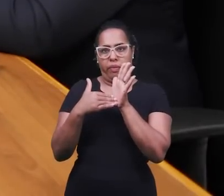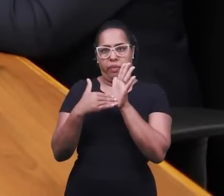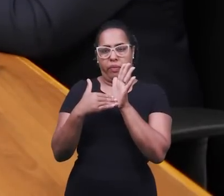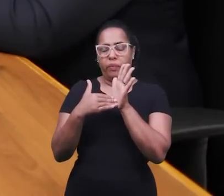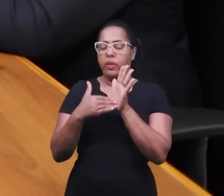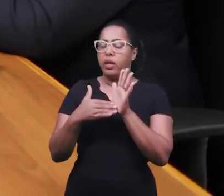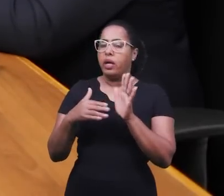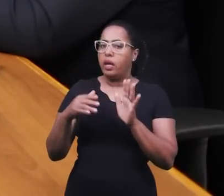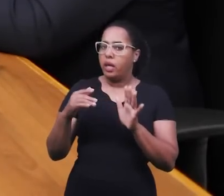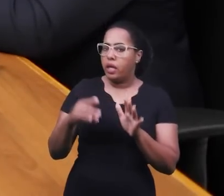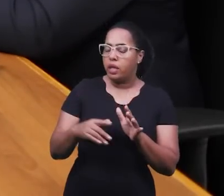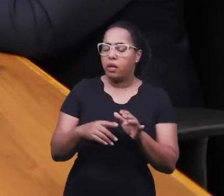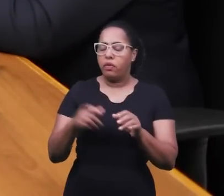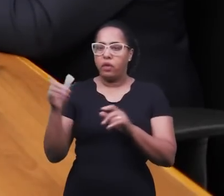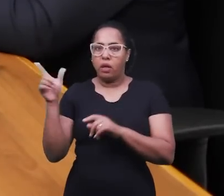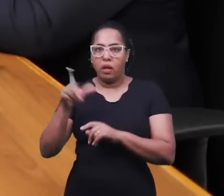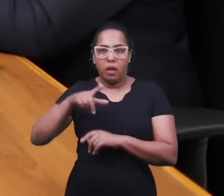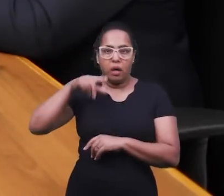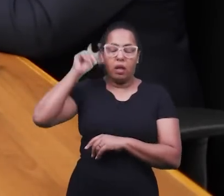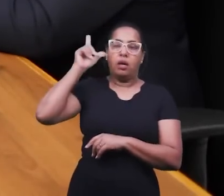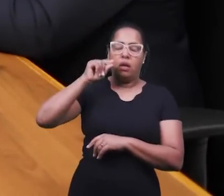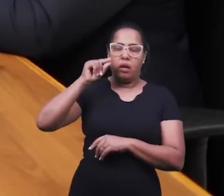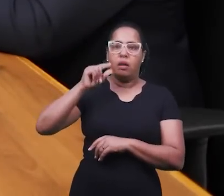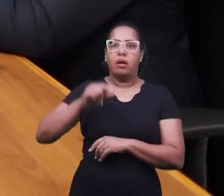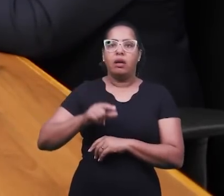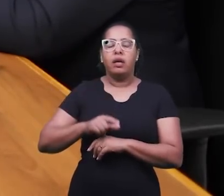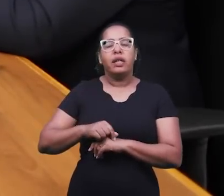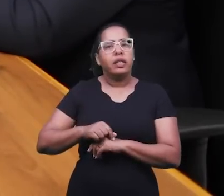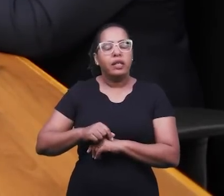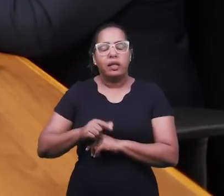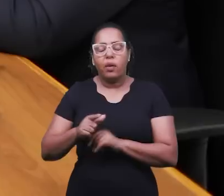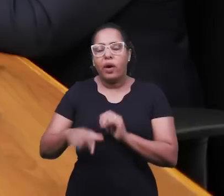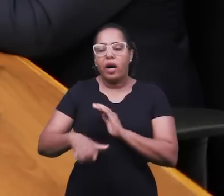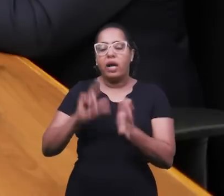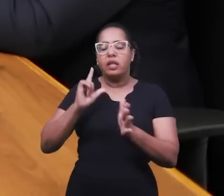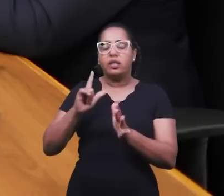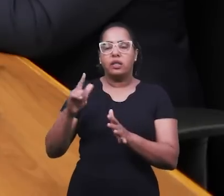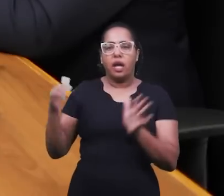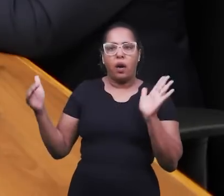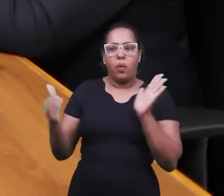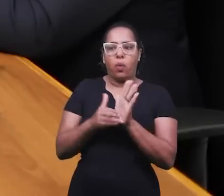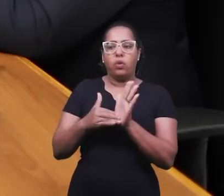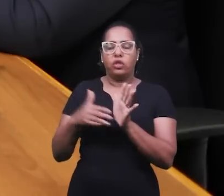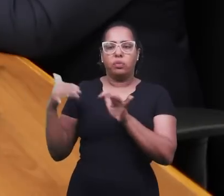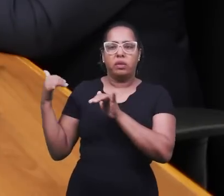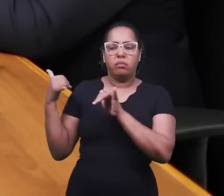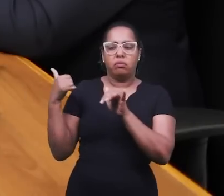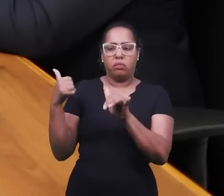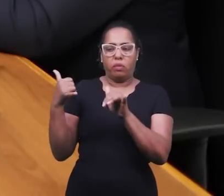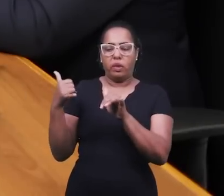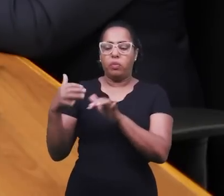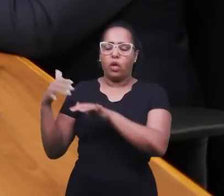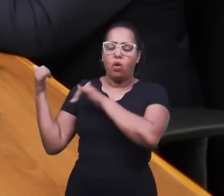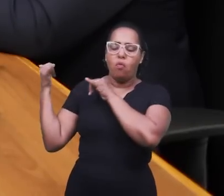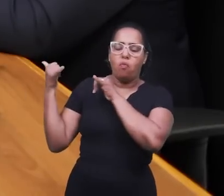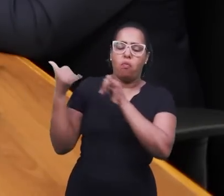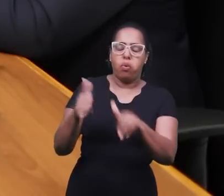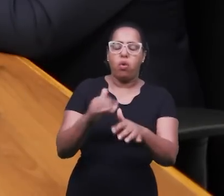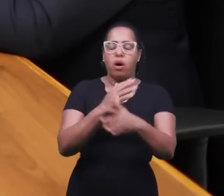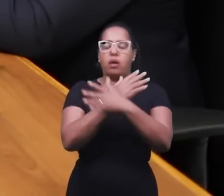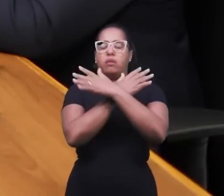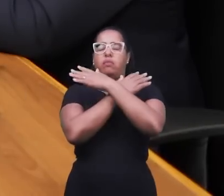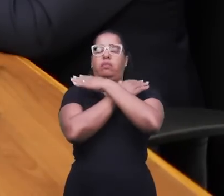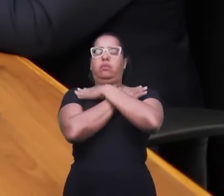quando ele diz assim, no abrir e fechar de olhos, ante a última trombeta, porque a trombeta soará, os